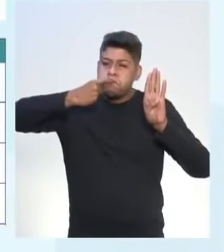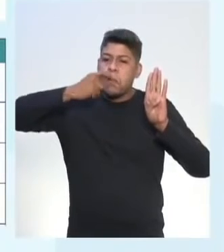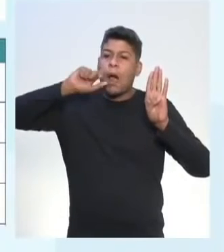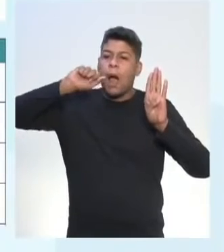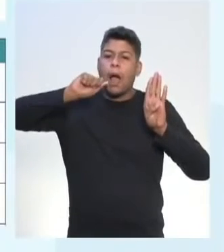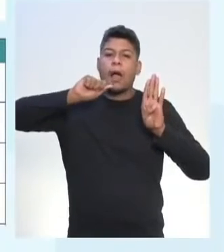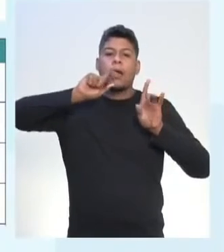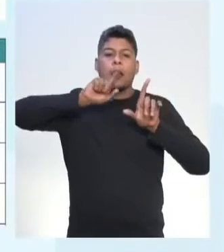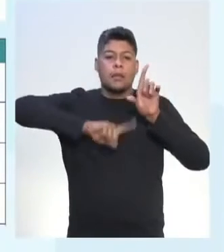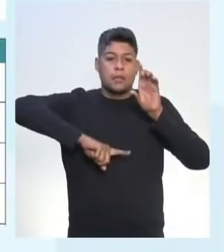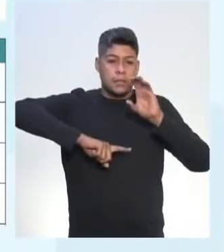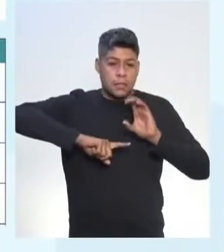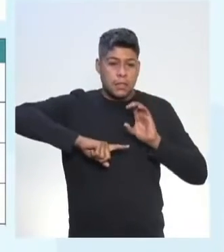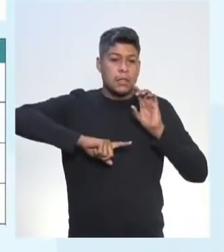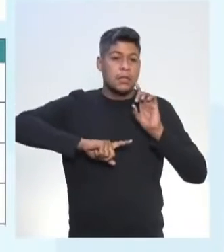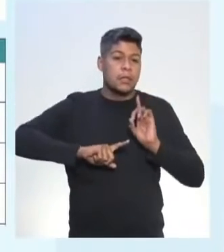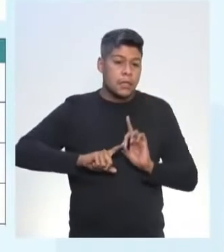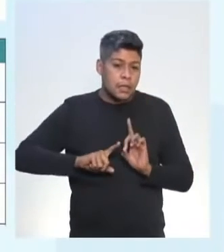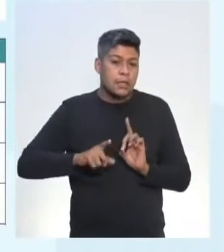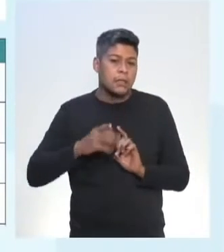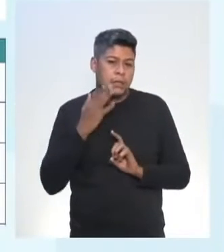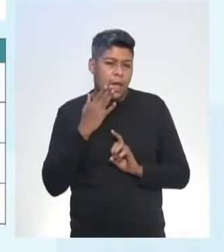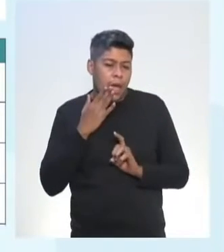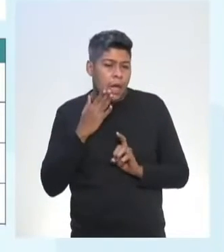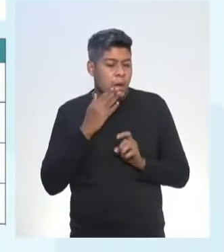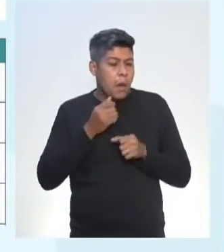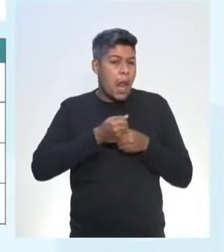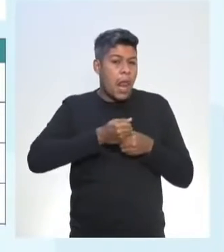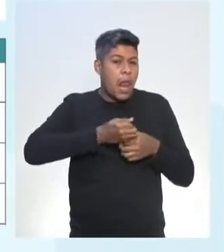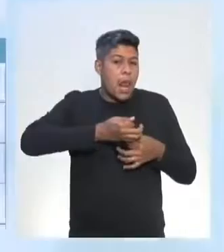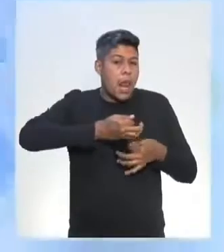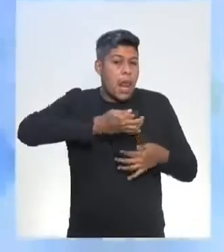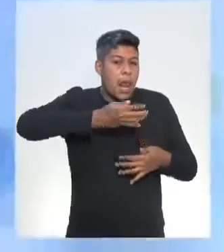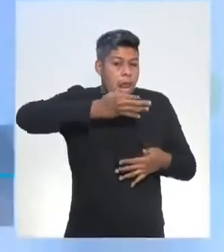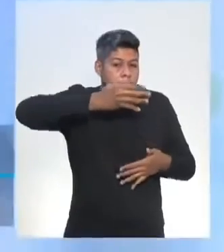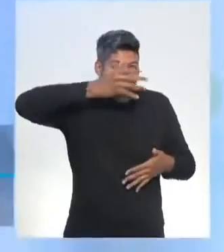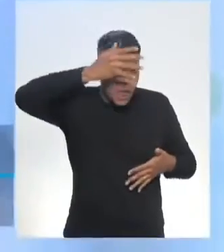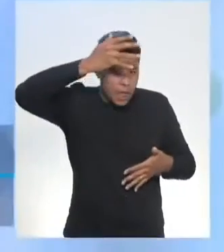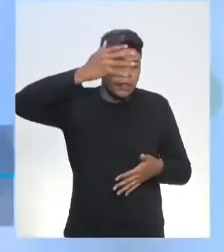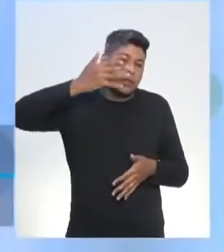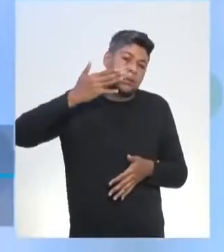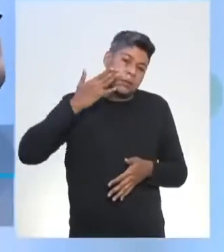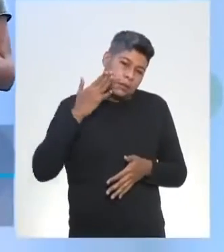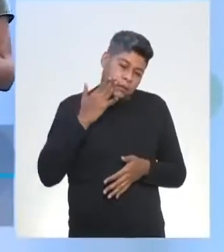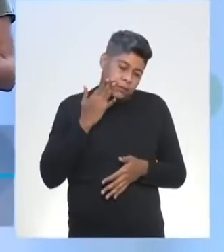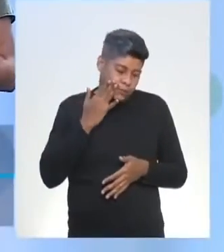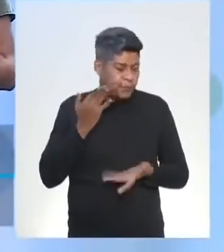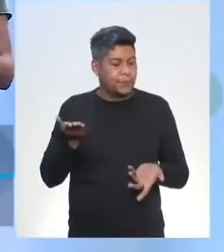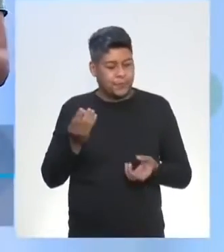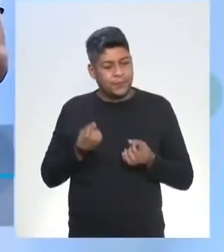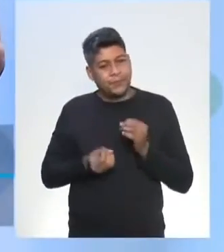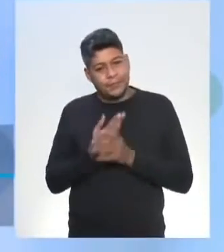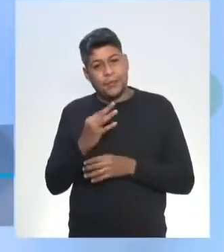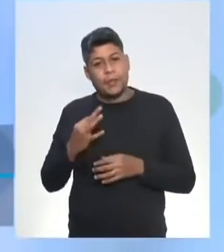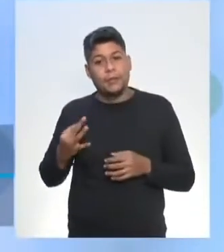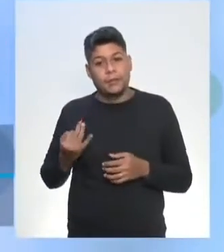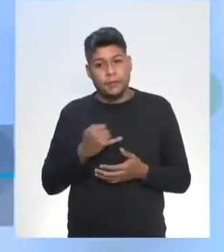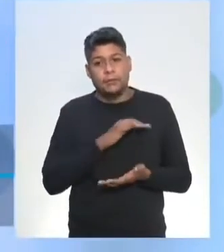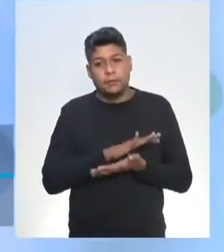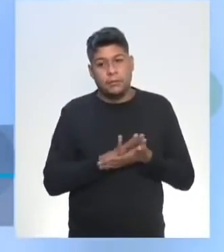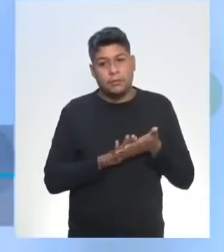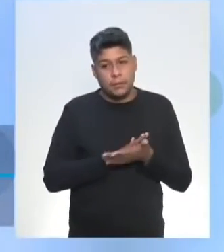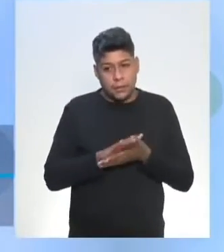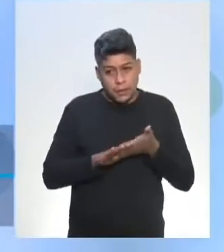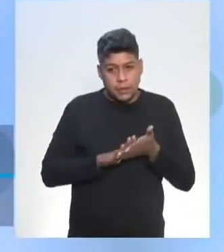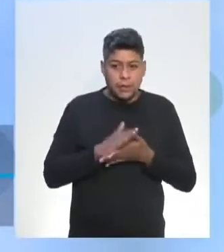ar a letra c e a letra de loja tem um monte de letras aí tá mas não tem nem como a gente a construir toda tá tem que